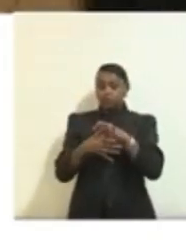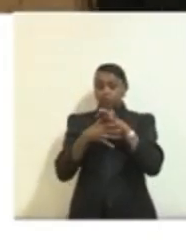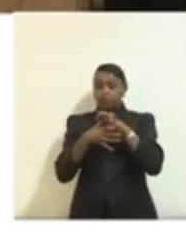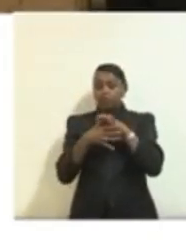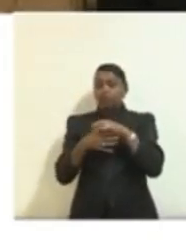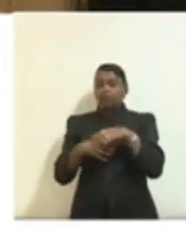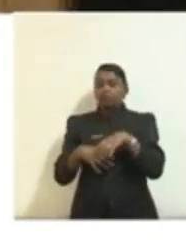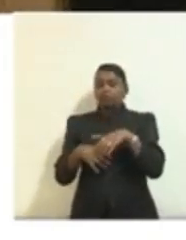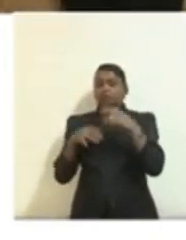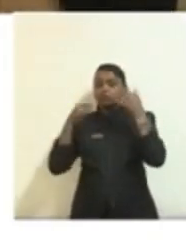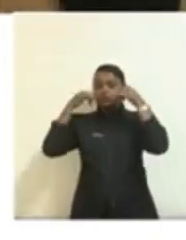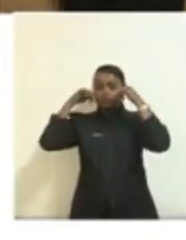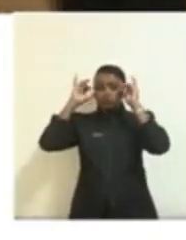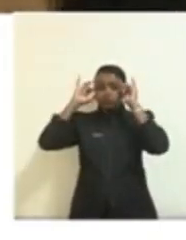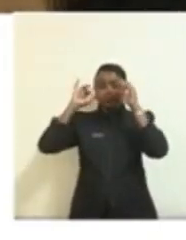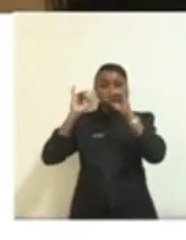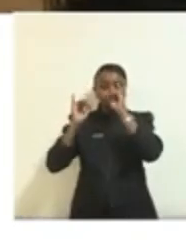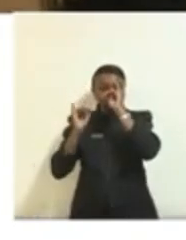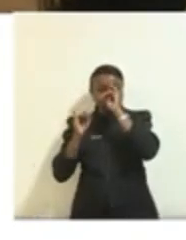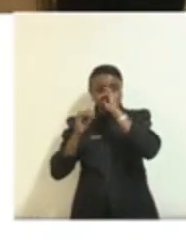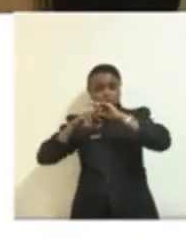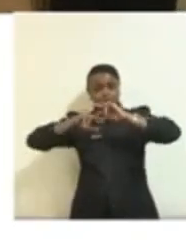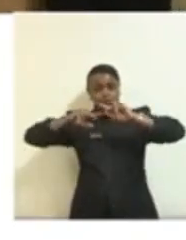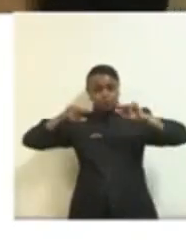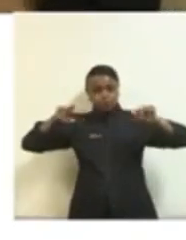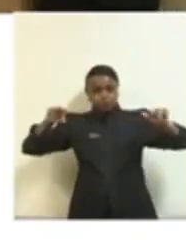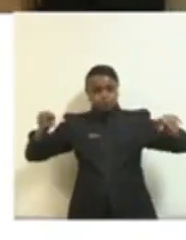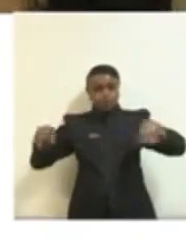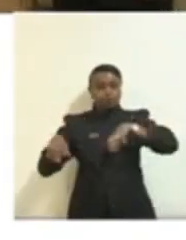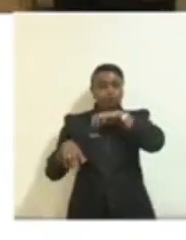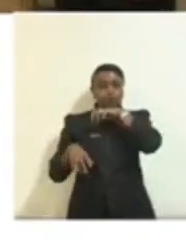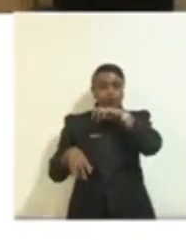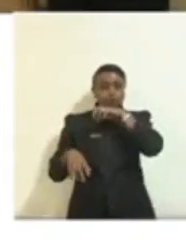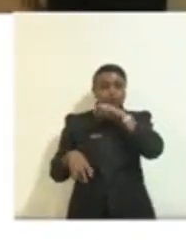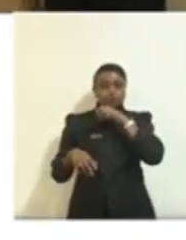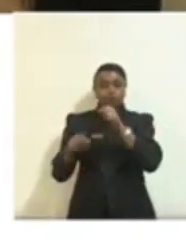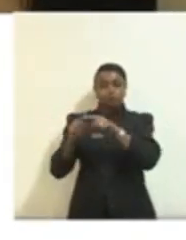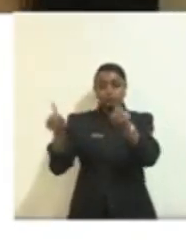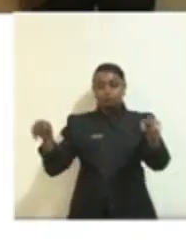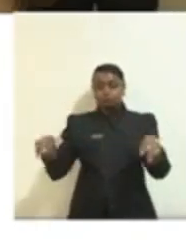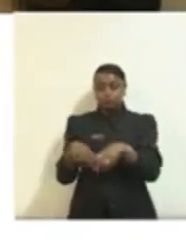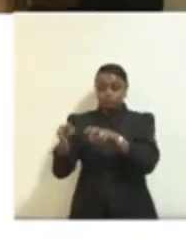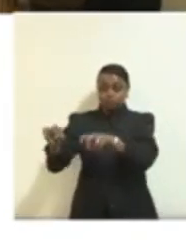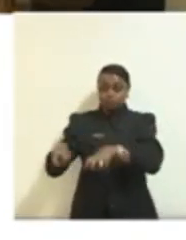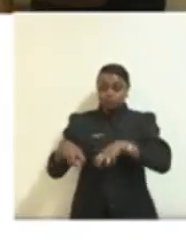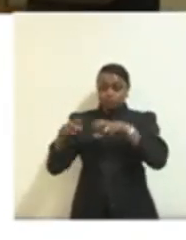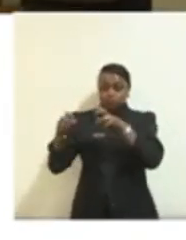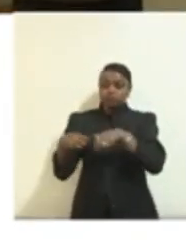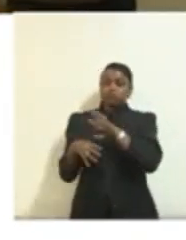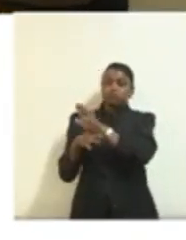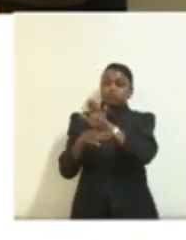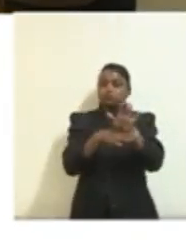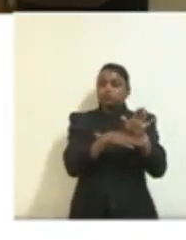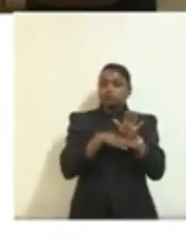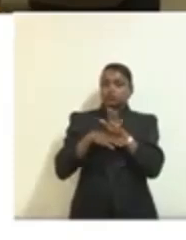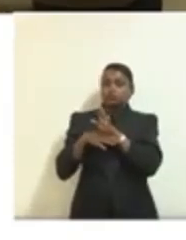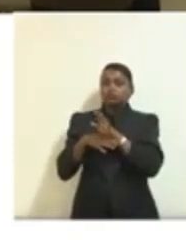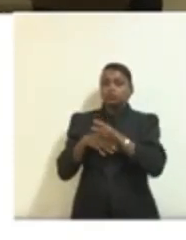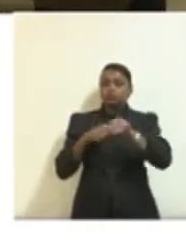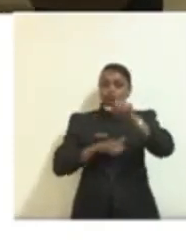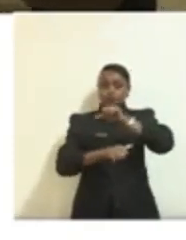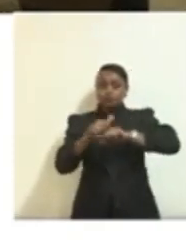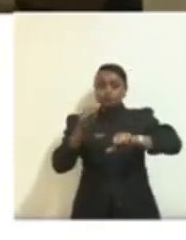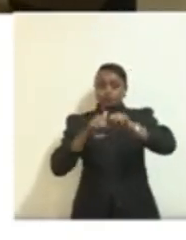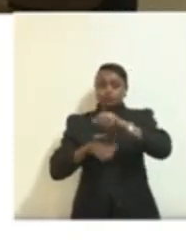ter um selo. Primeiro, produto da biodiversidade, e segundo, contribui para a mitigação de mudanças climáticas.